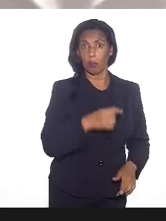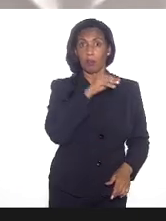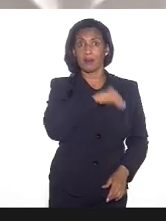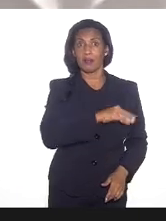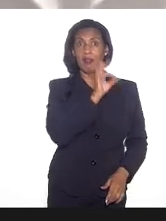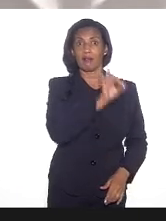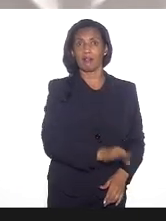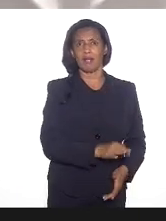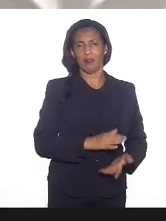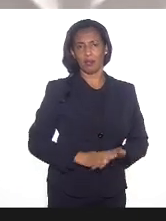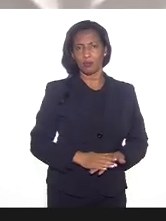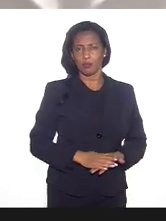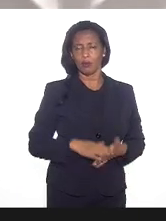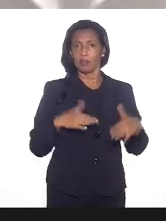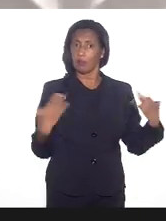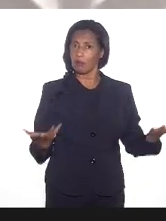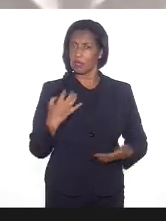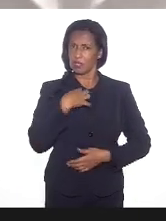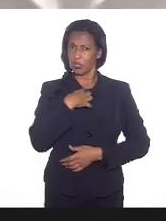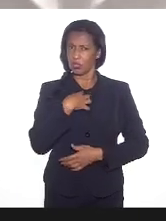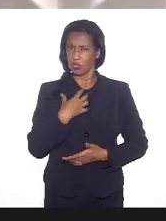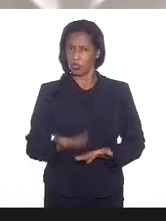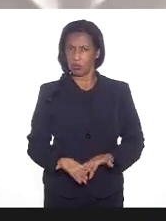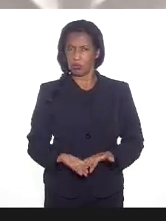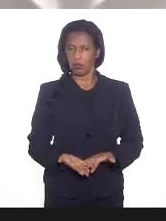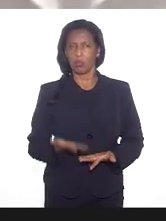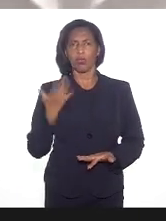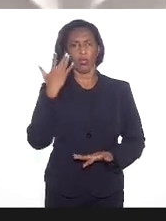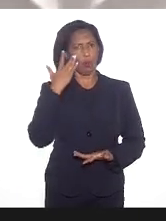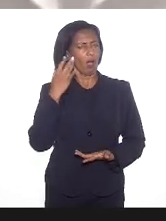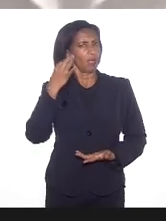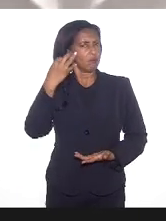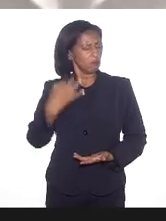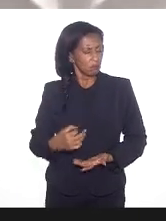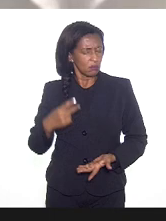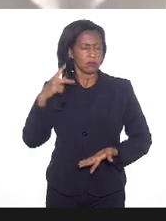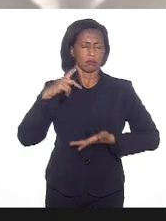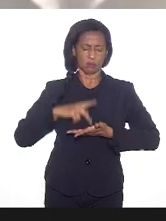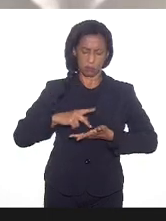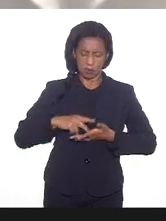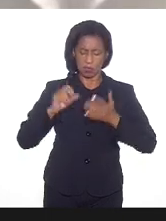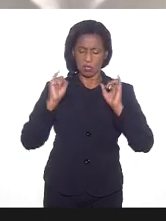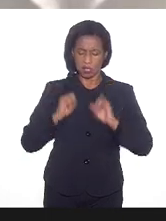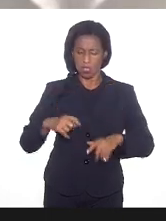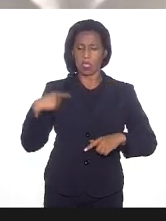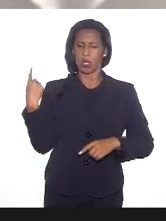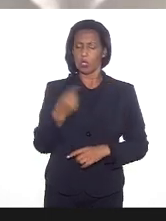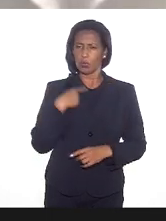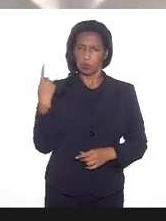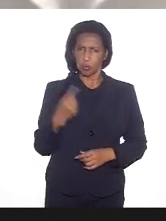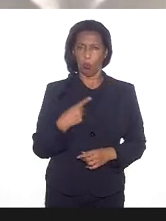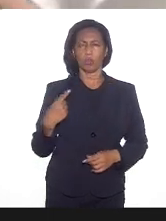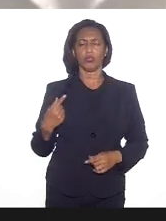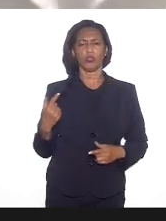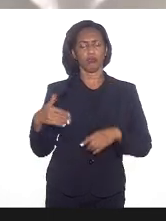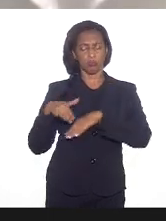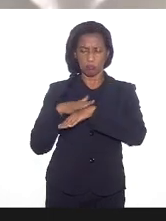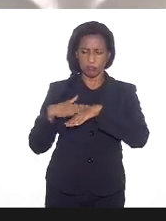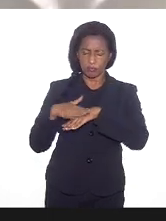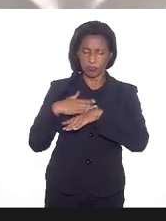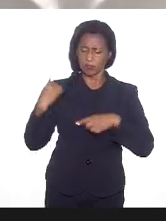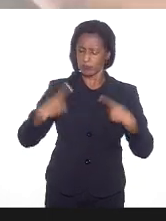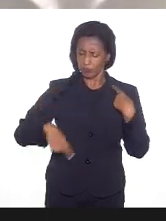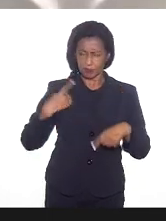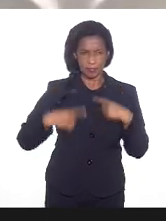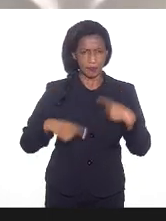certo. Então, nesse sentido, eu acho que é pertinente, sim, que nós discutamos aqui, que nós possamos